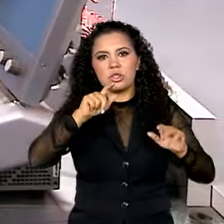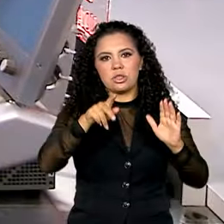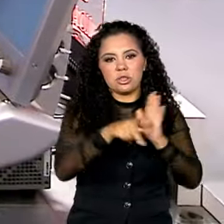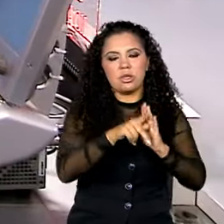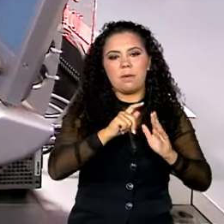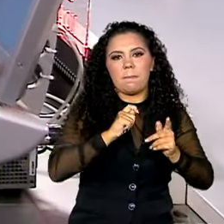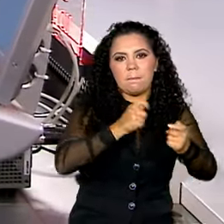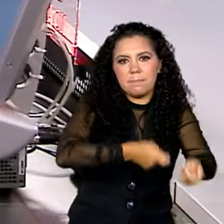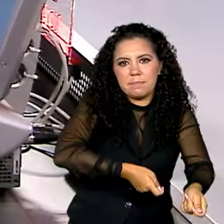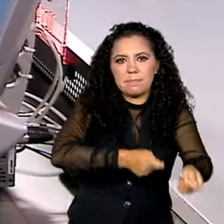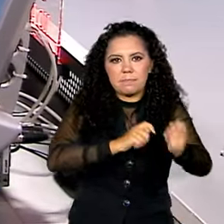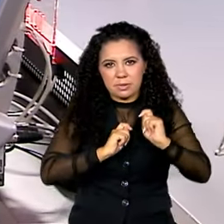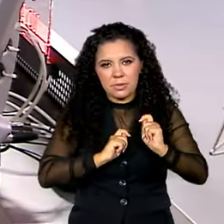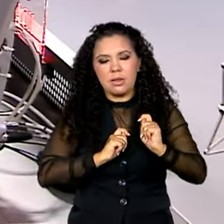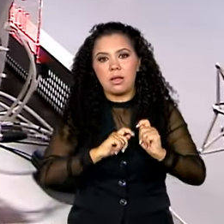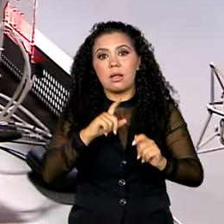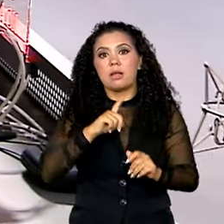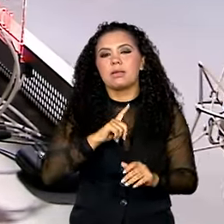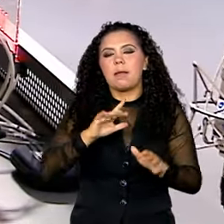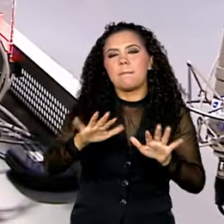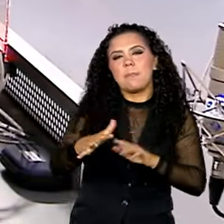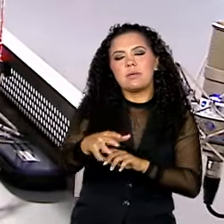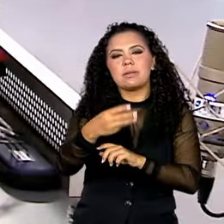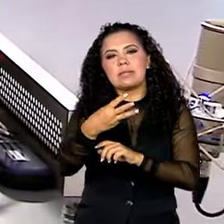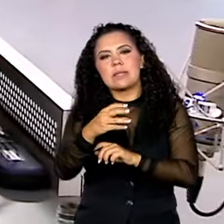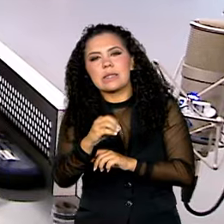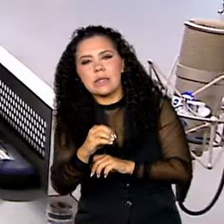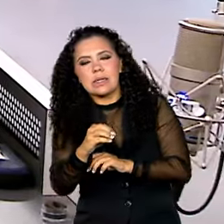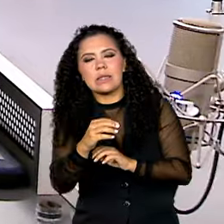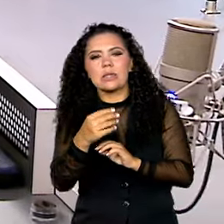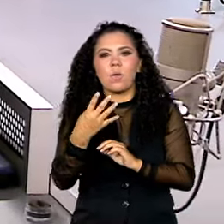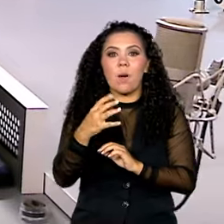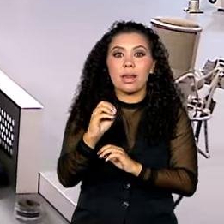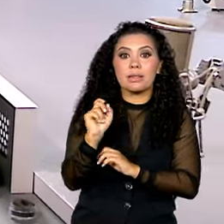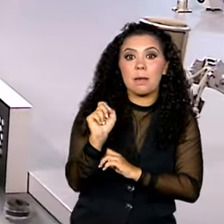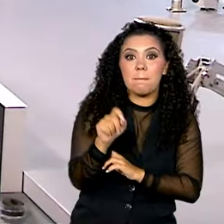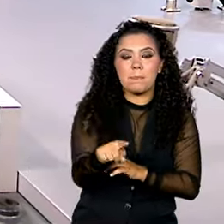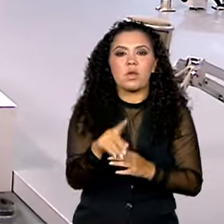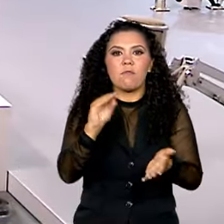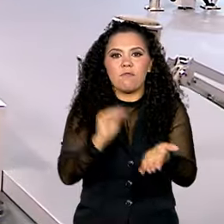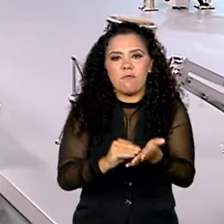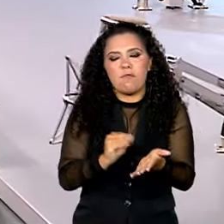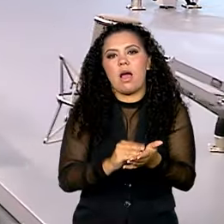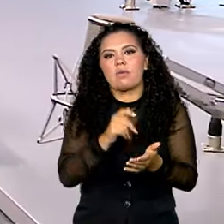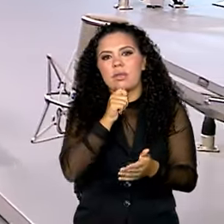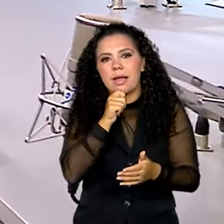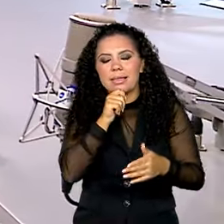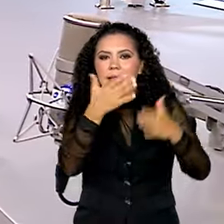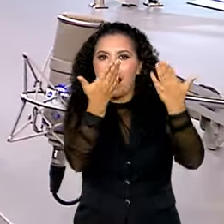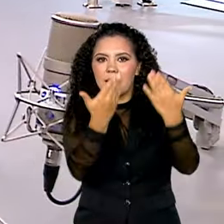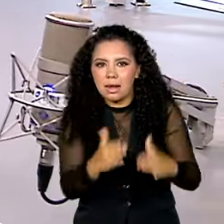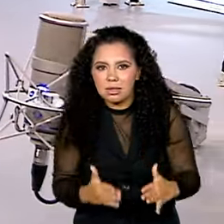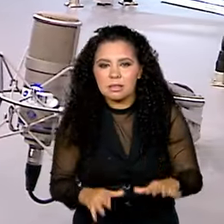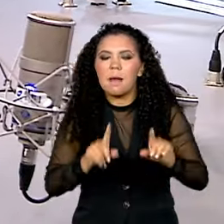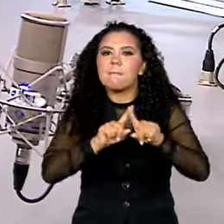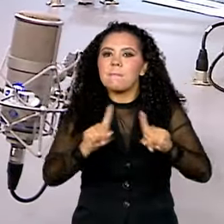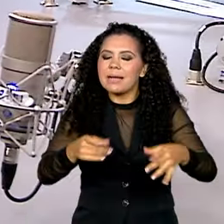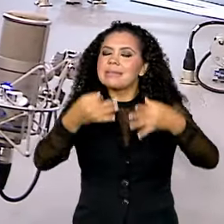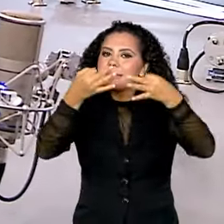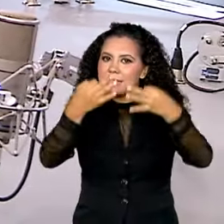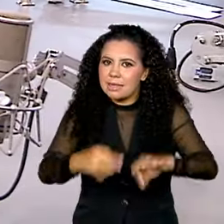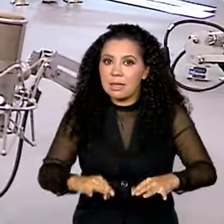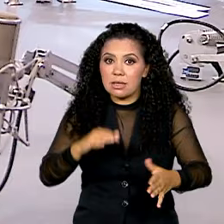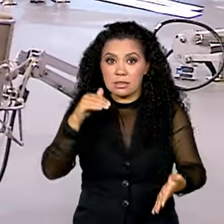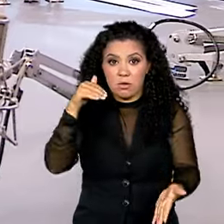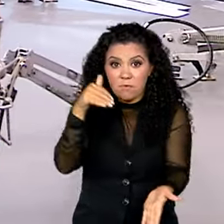um resto de 30 a 40 mil pescadores que estão em análise, mas nós temos a certeza de que até o final do ano,